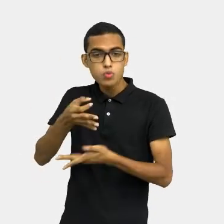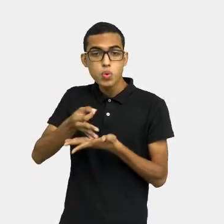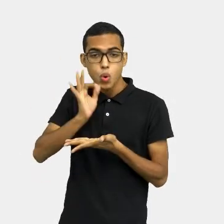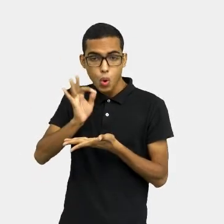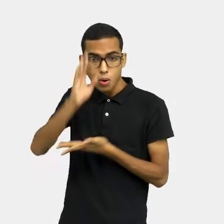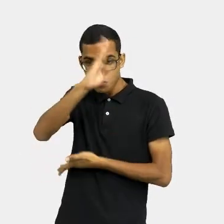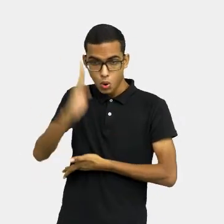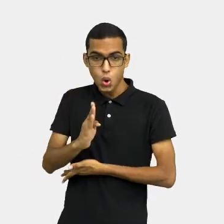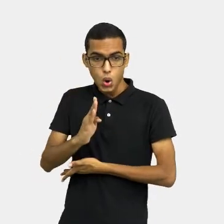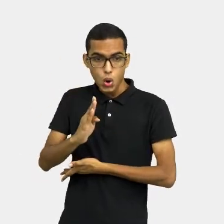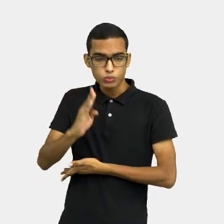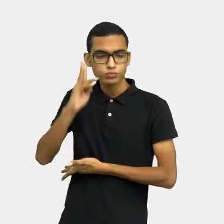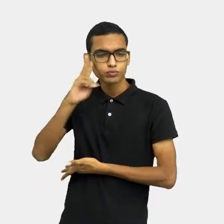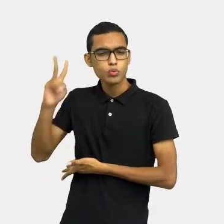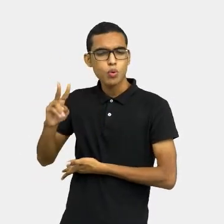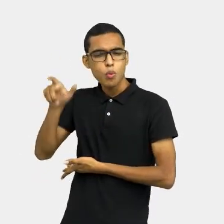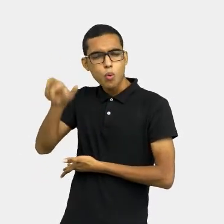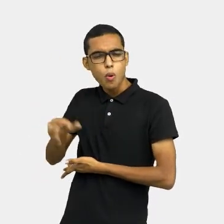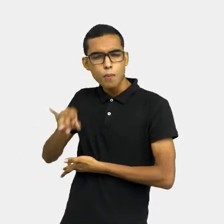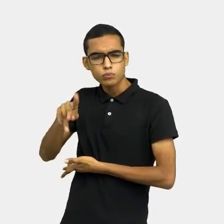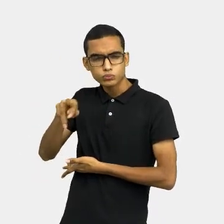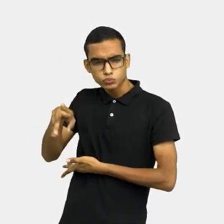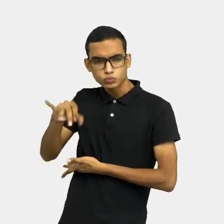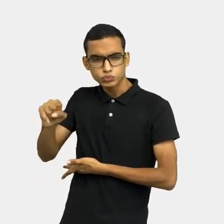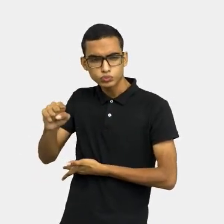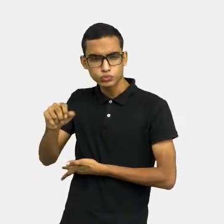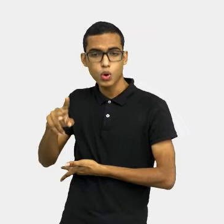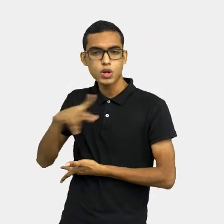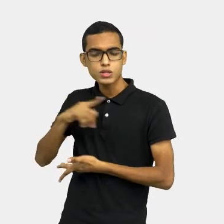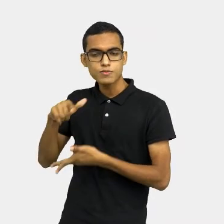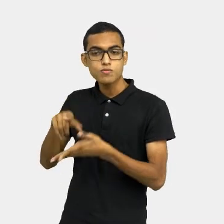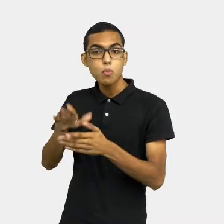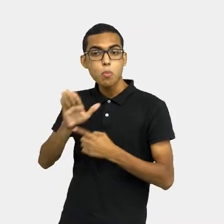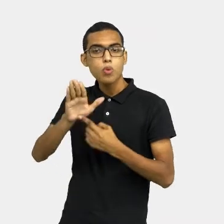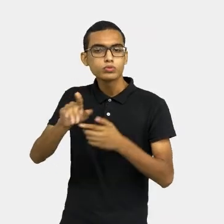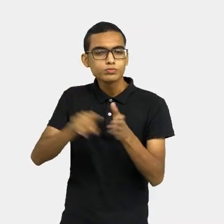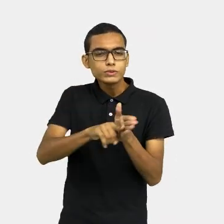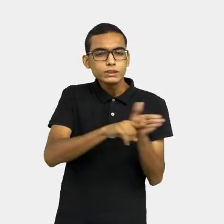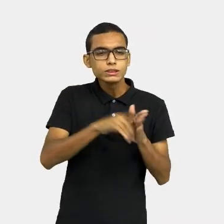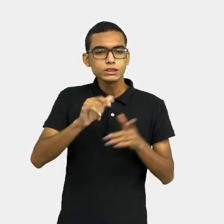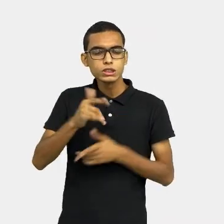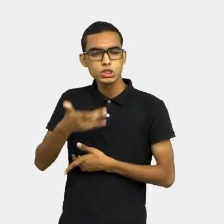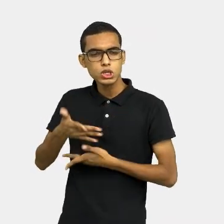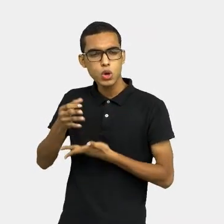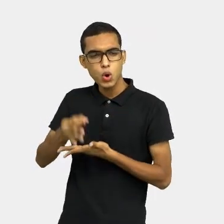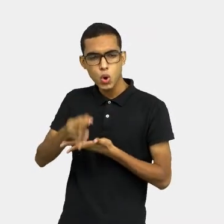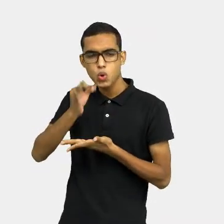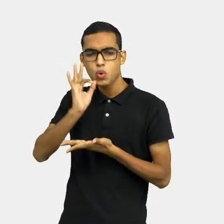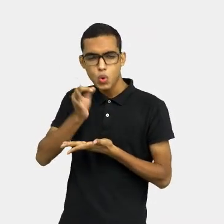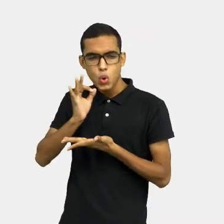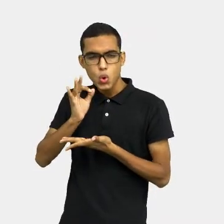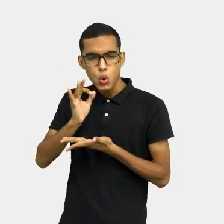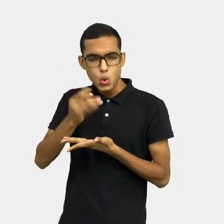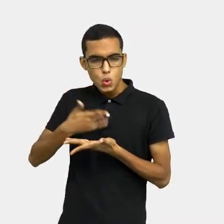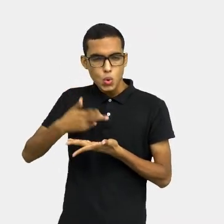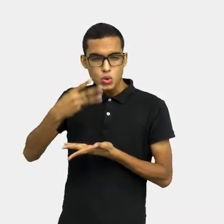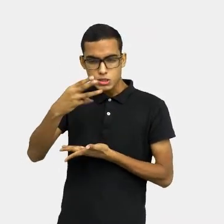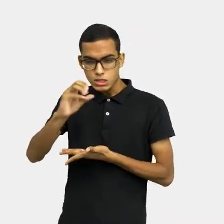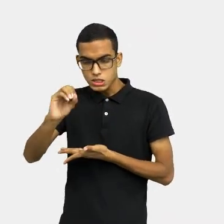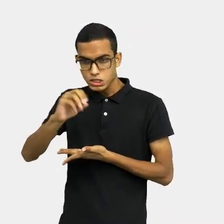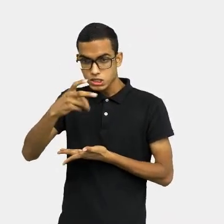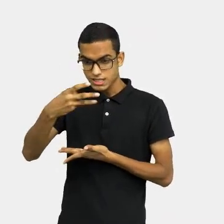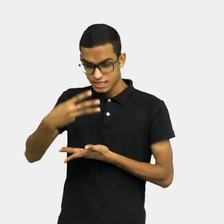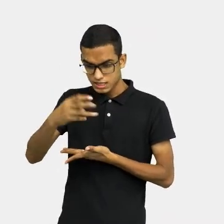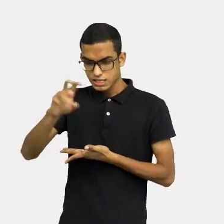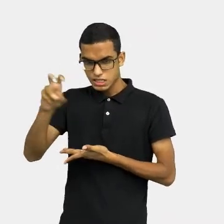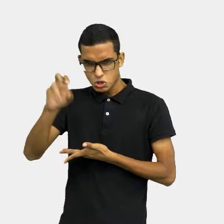acordo com o historiador Boris Fausto, o volume de vendas do café caiu mais de 35% naquele ano. O